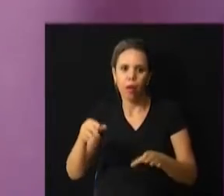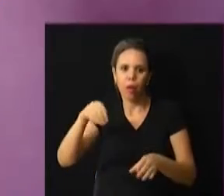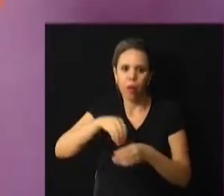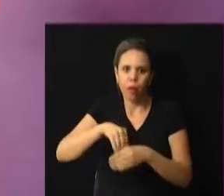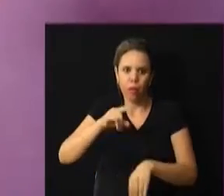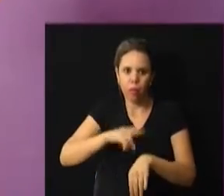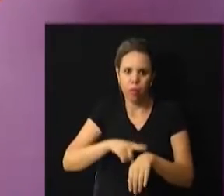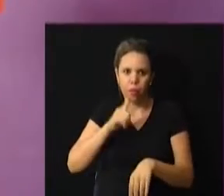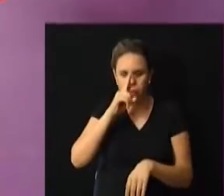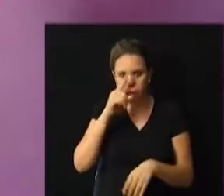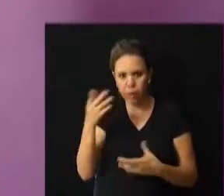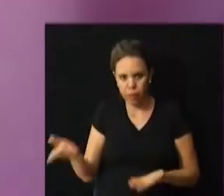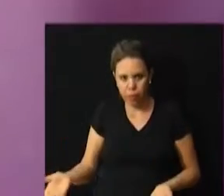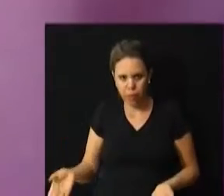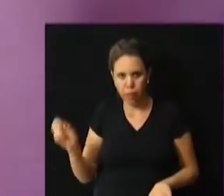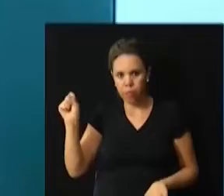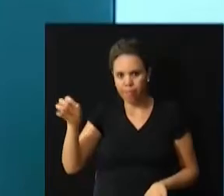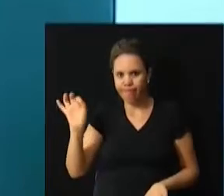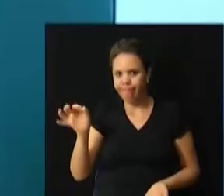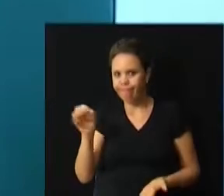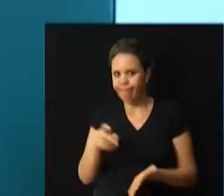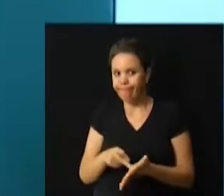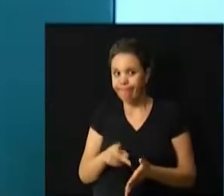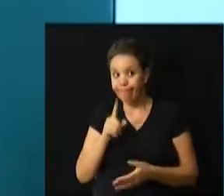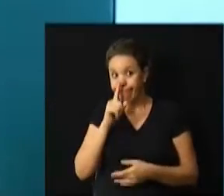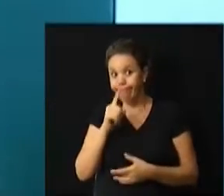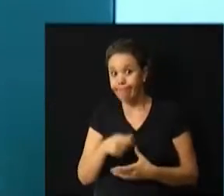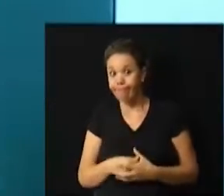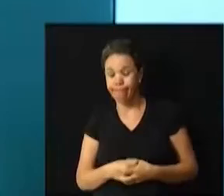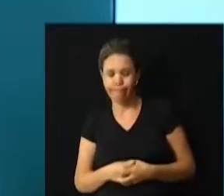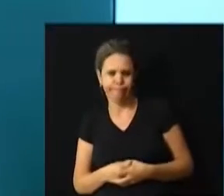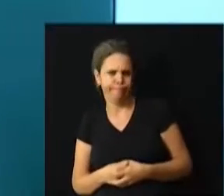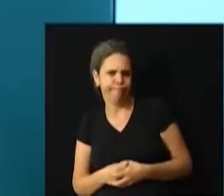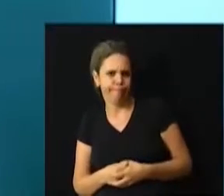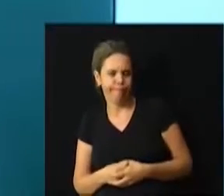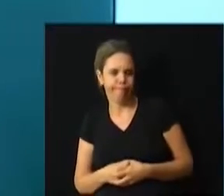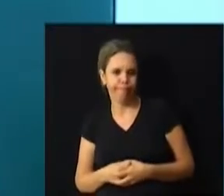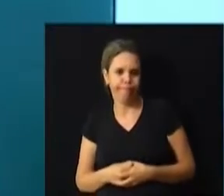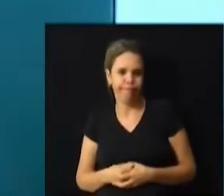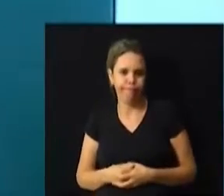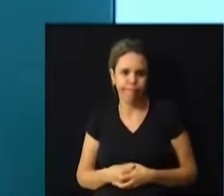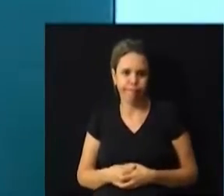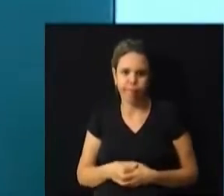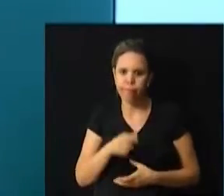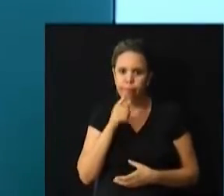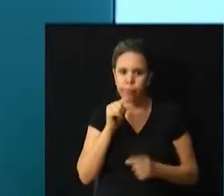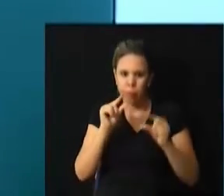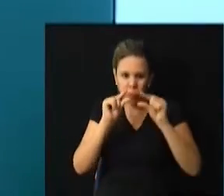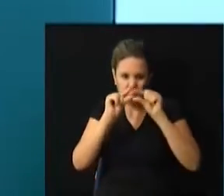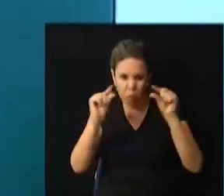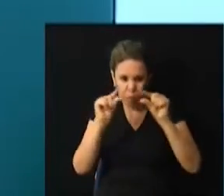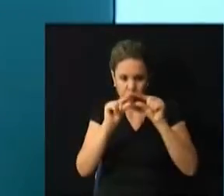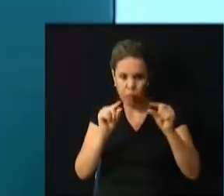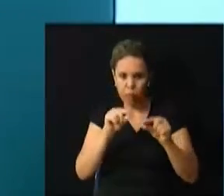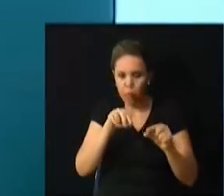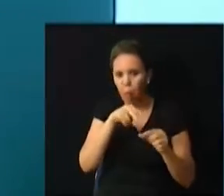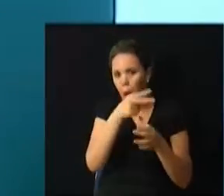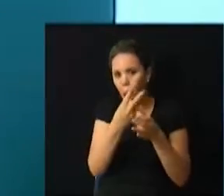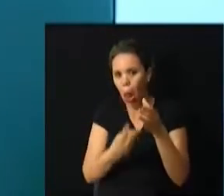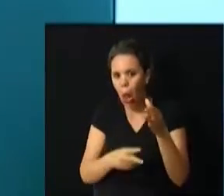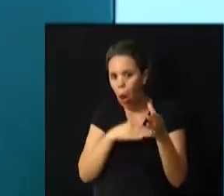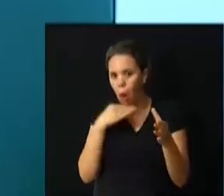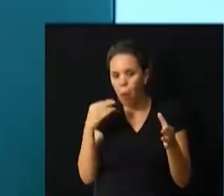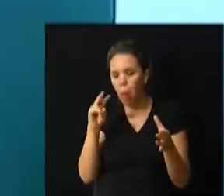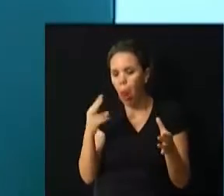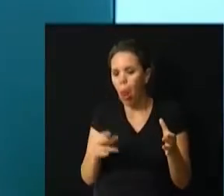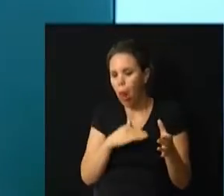até a privada pode ser perigoso, doutor? Isso, exatamente. Até uma lâmina de água de 3 centímetros pode afogar